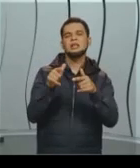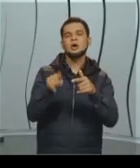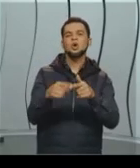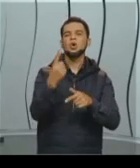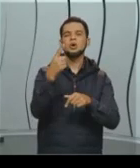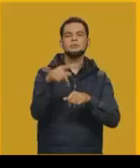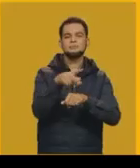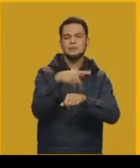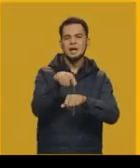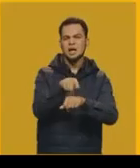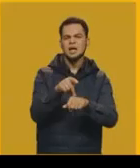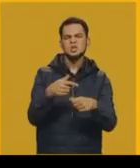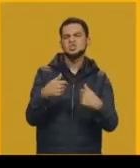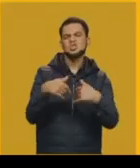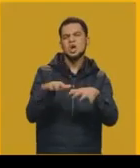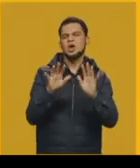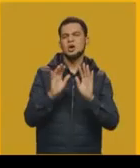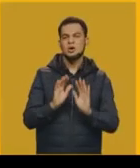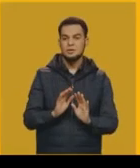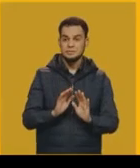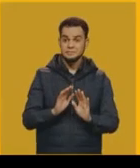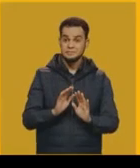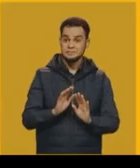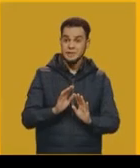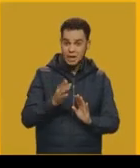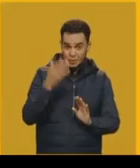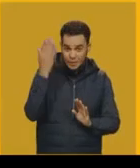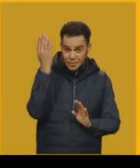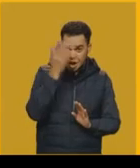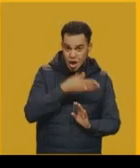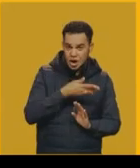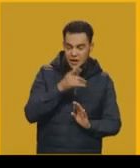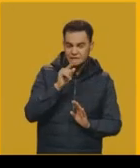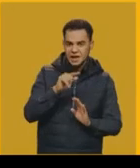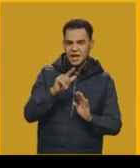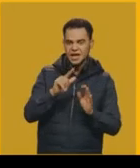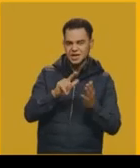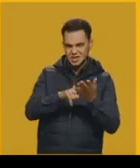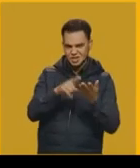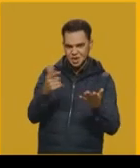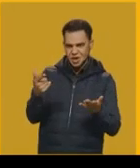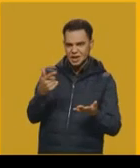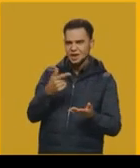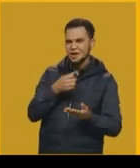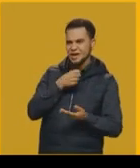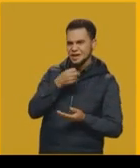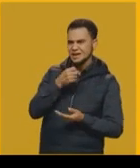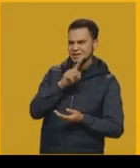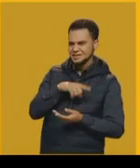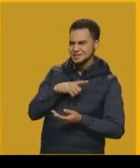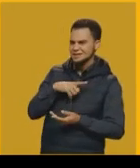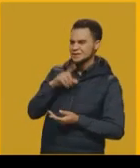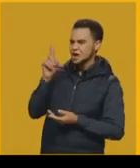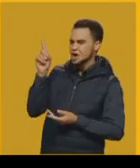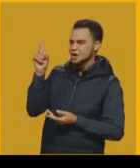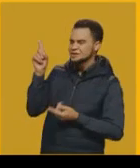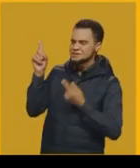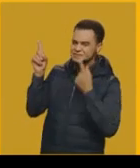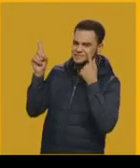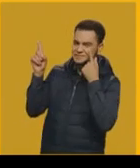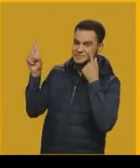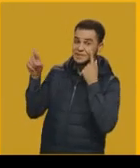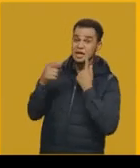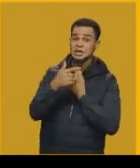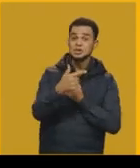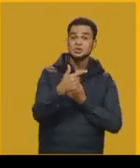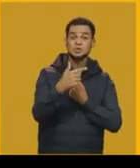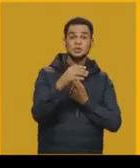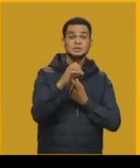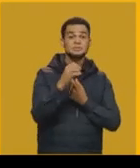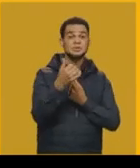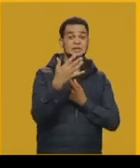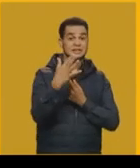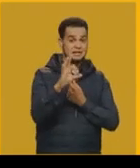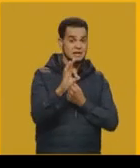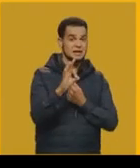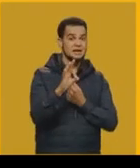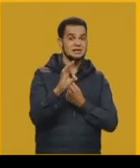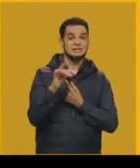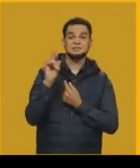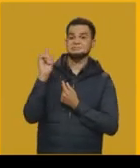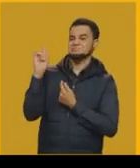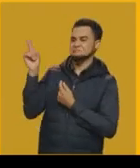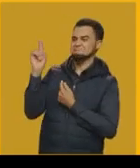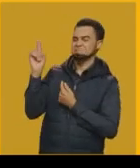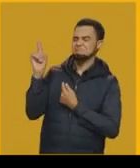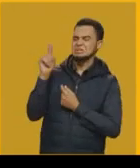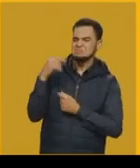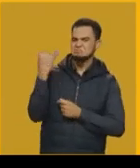A prova disso é essa reportagem que eu trouxe aqui hoje para a gente dialogar sobre ela. Essa reportagem ela é de 2010, mas é muito